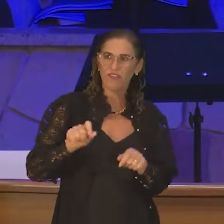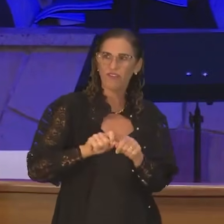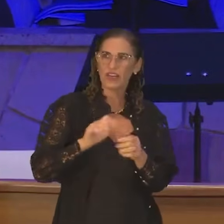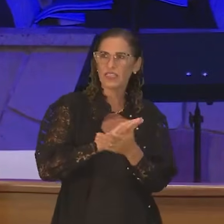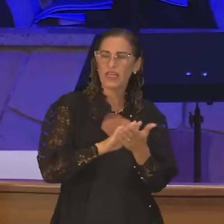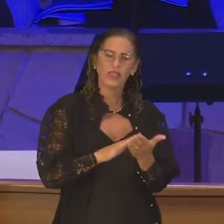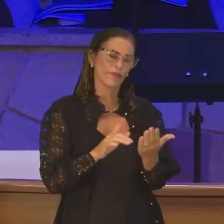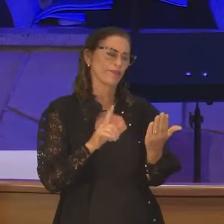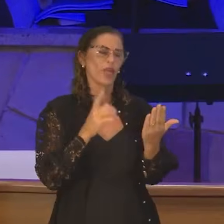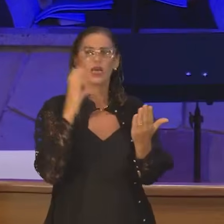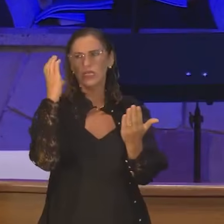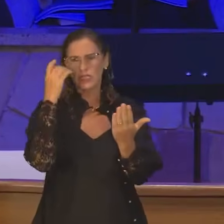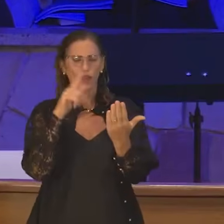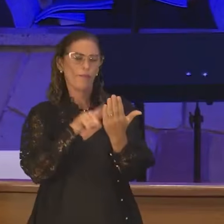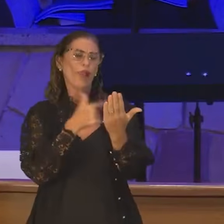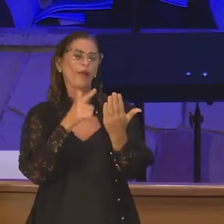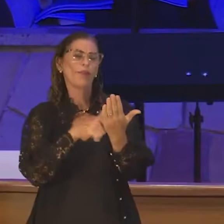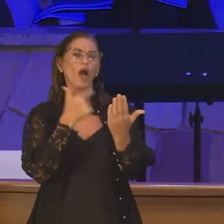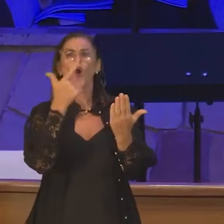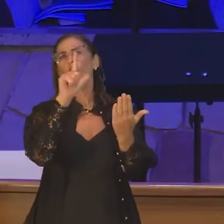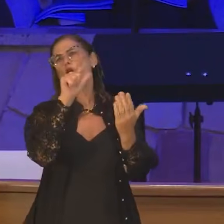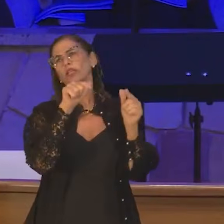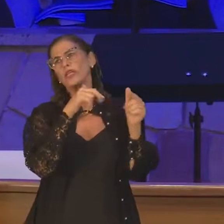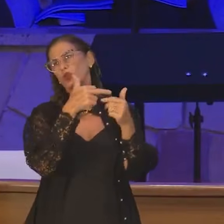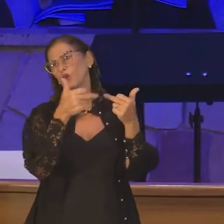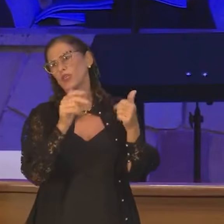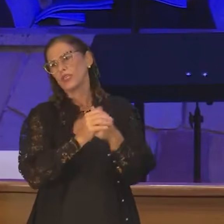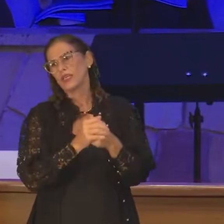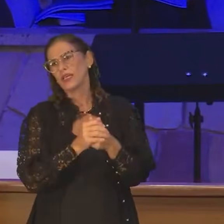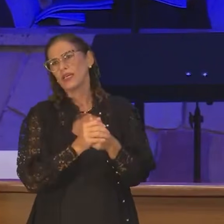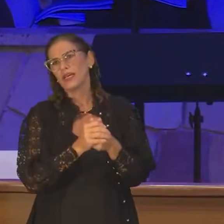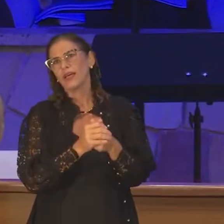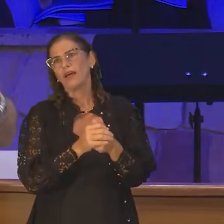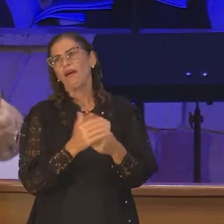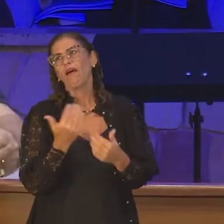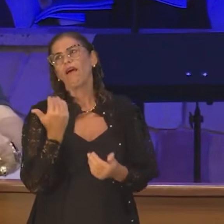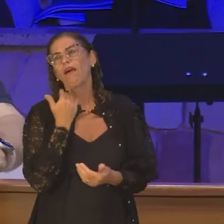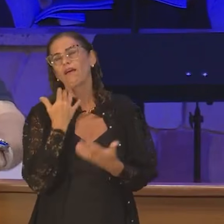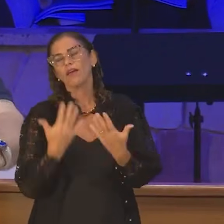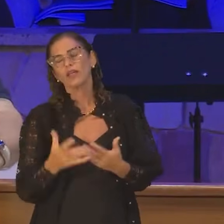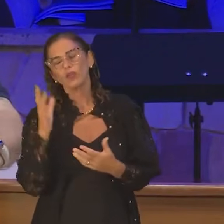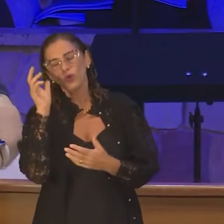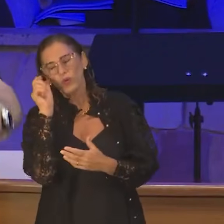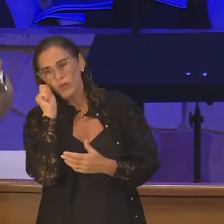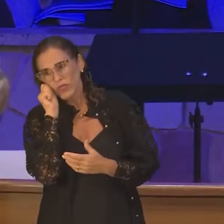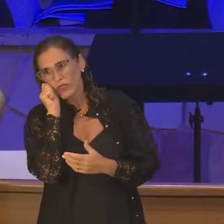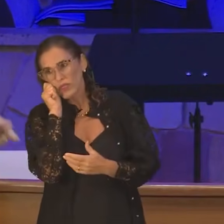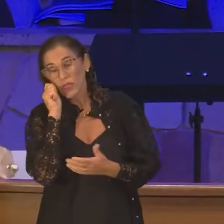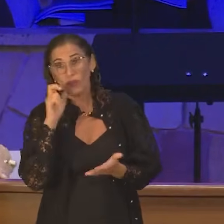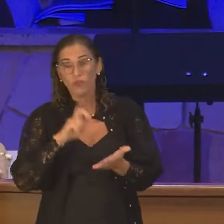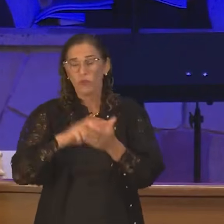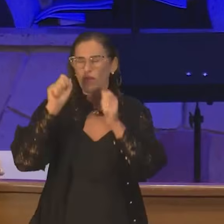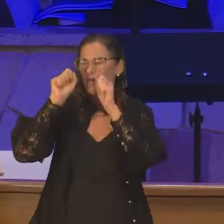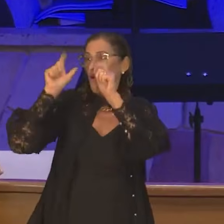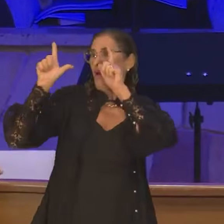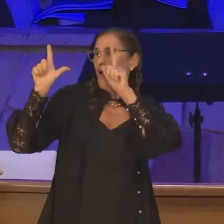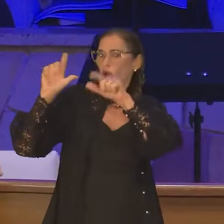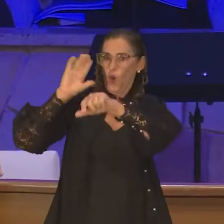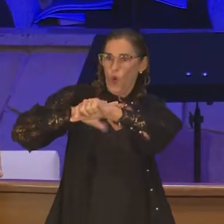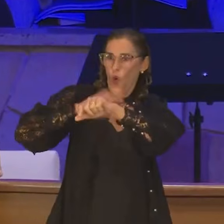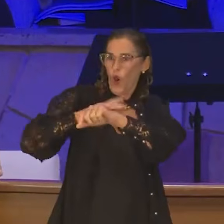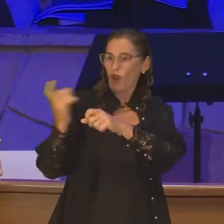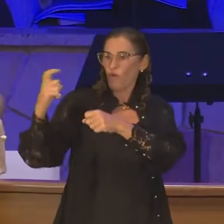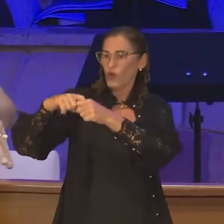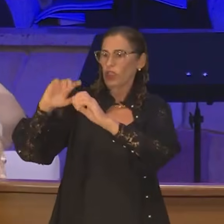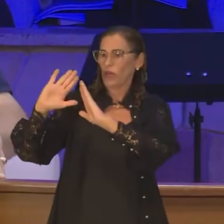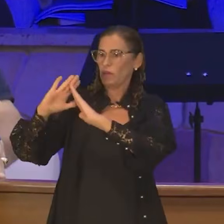no celular, fazer outro trabalho, e você acaba cansada, dormindo, e levanta de manhã, já é o horário para voltar